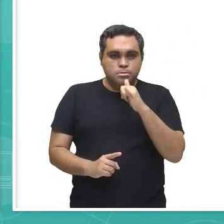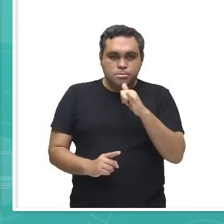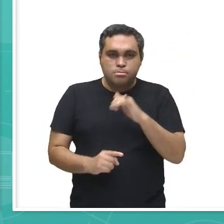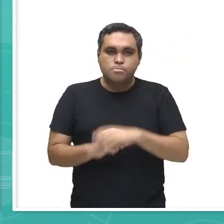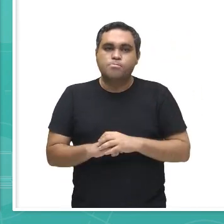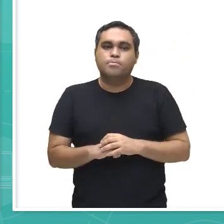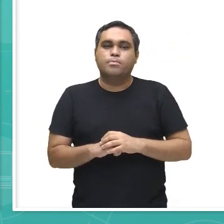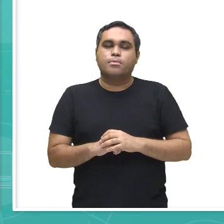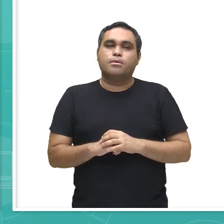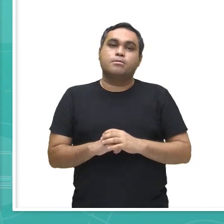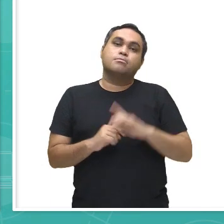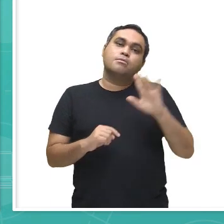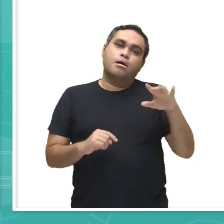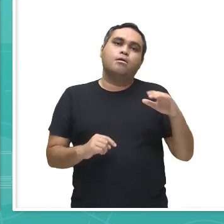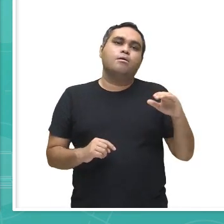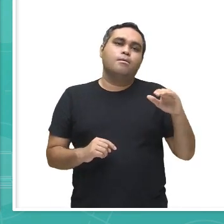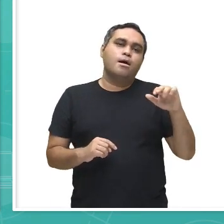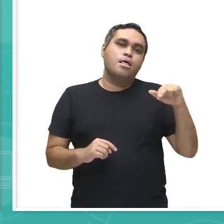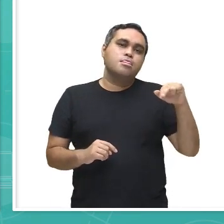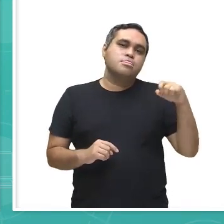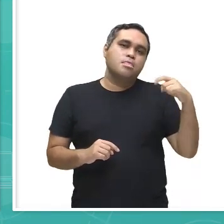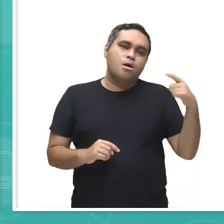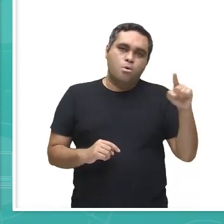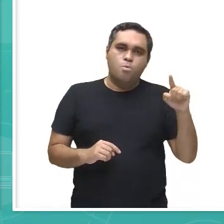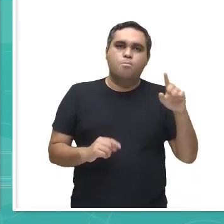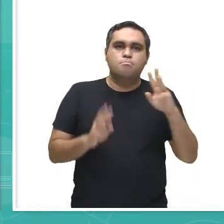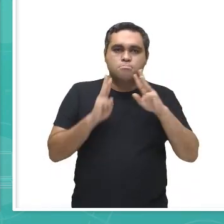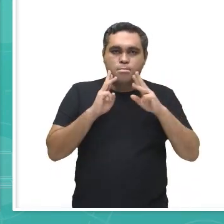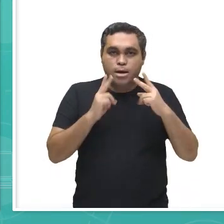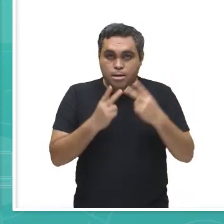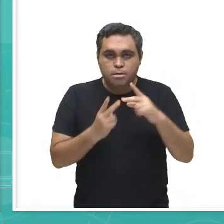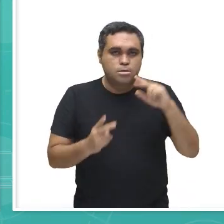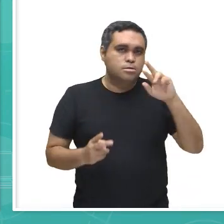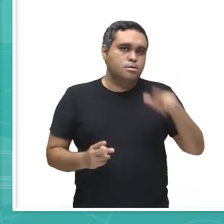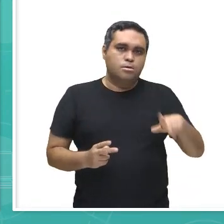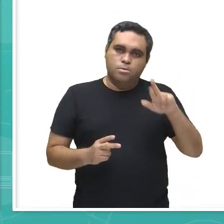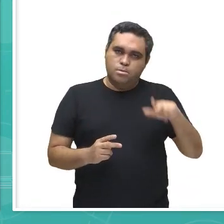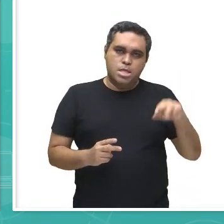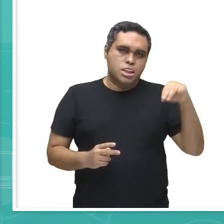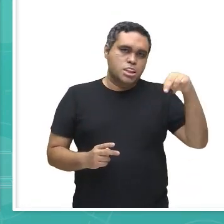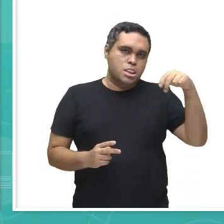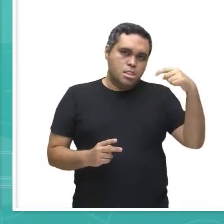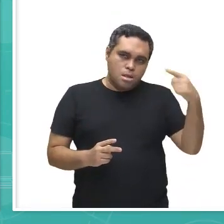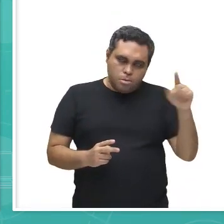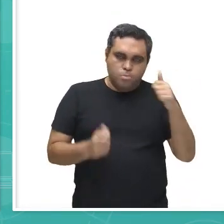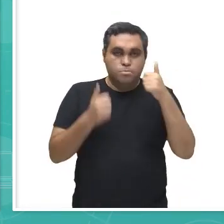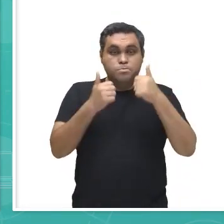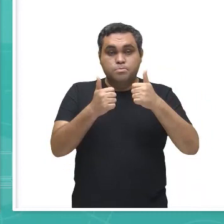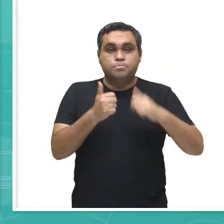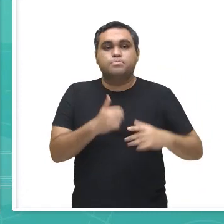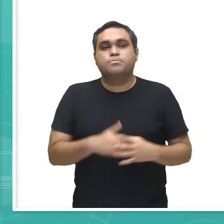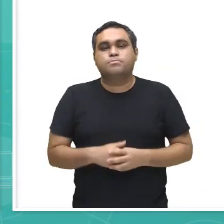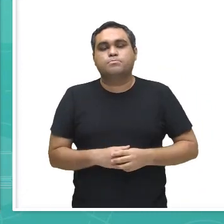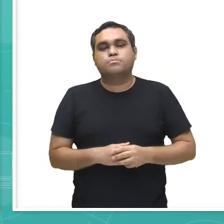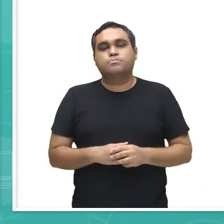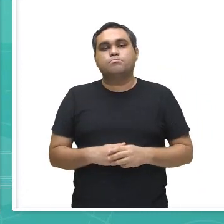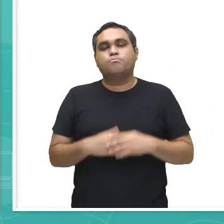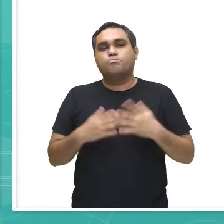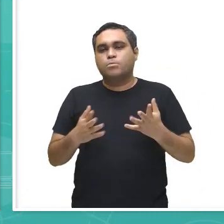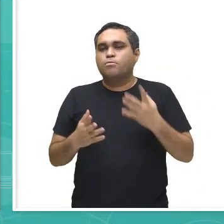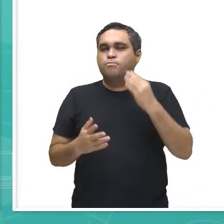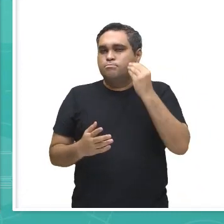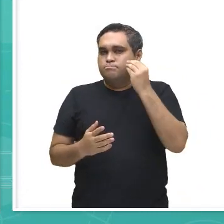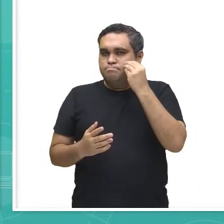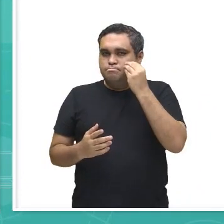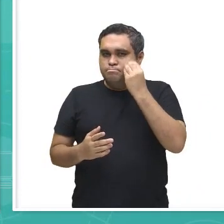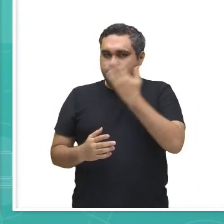energia térmica, né? Porque a temperatura ali, ó, mais próxima àquela luz, ela vai aumentar, tá bom? Então, vamos observar o